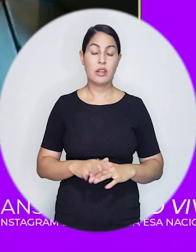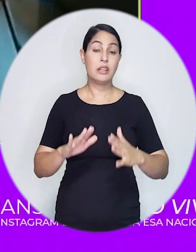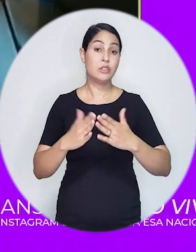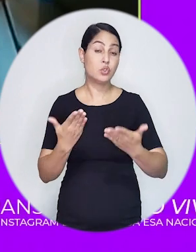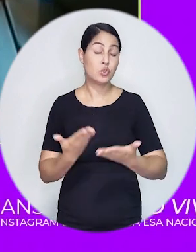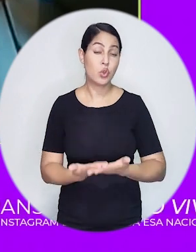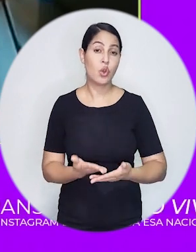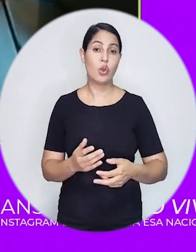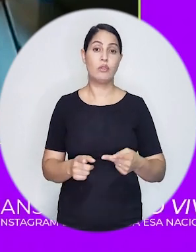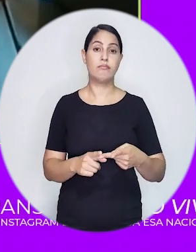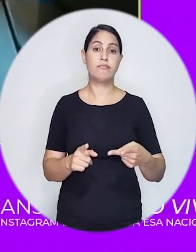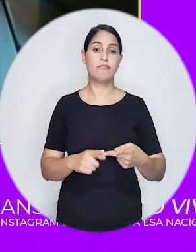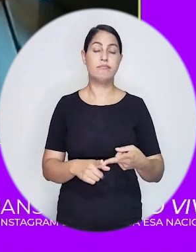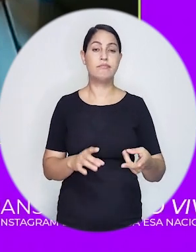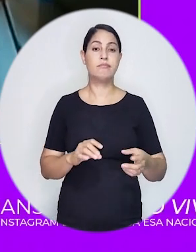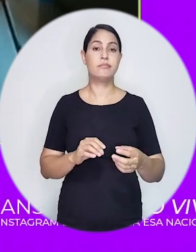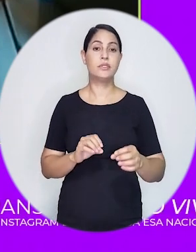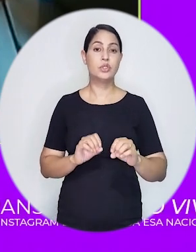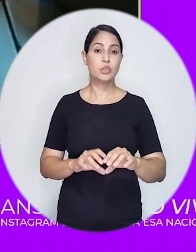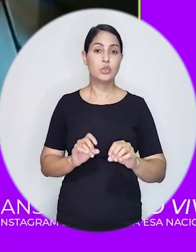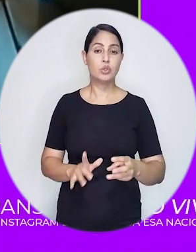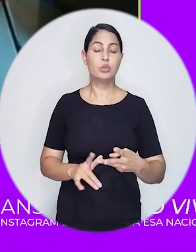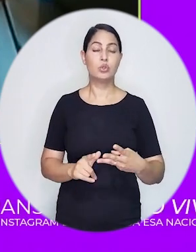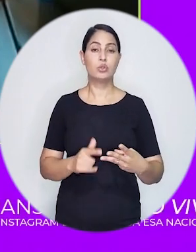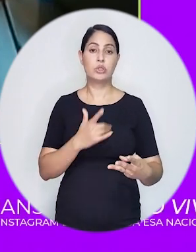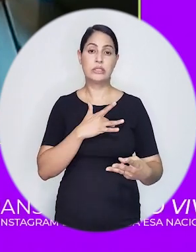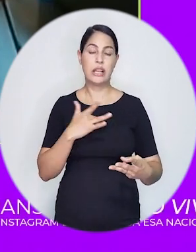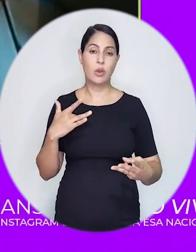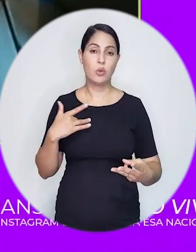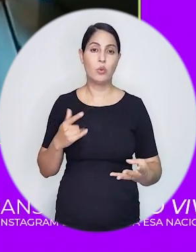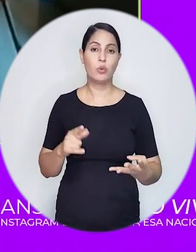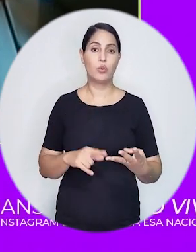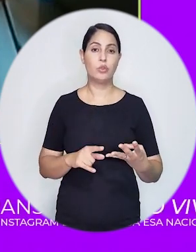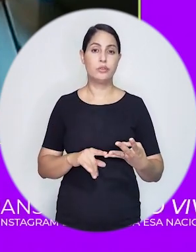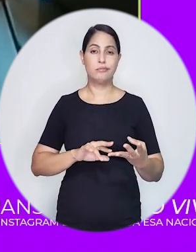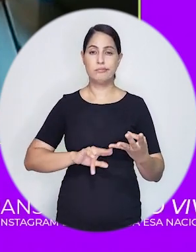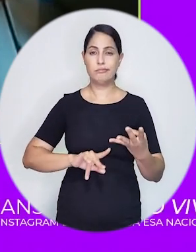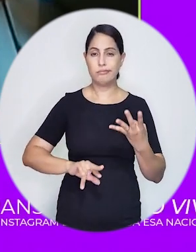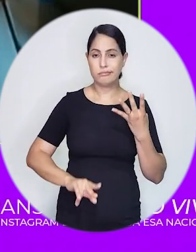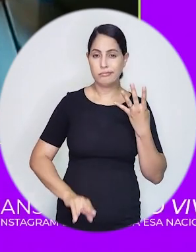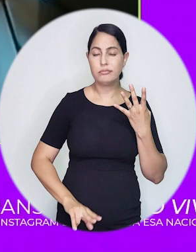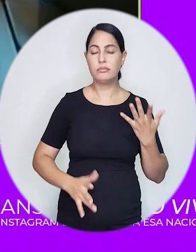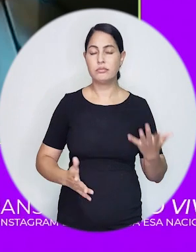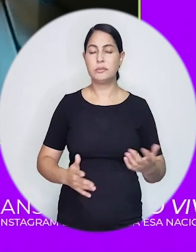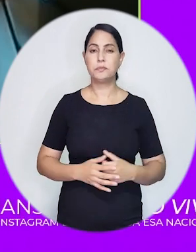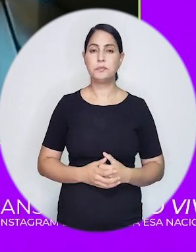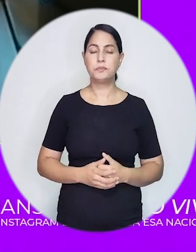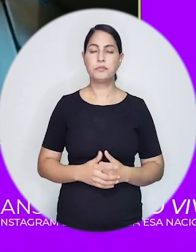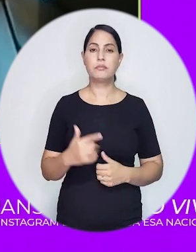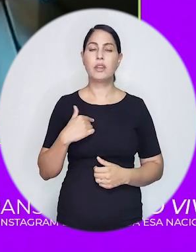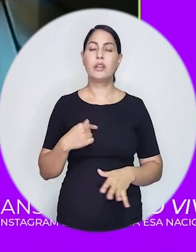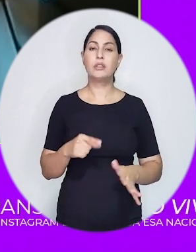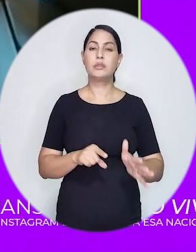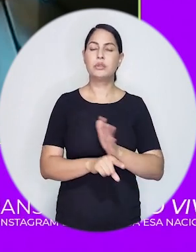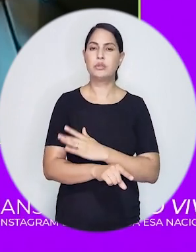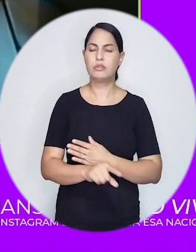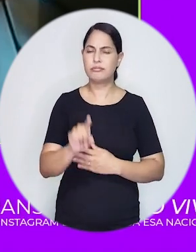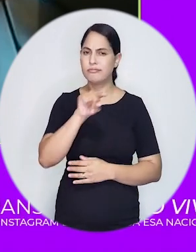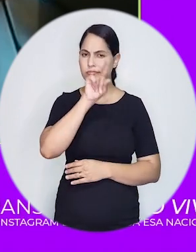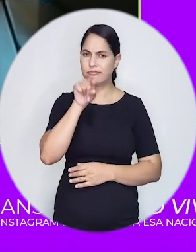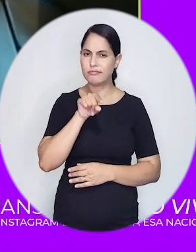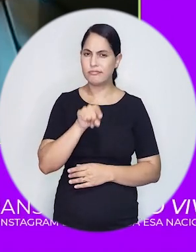estruturais? Seria a situação de escola, atividade extracurricular e de saúde. Agora, será